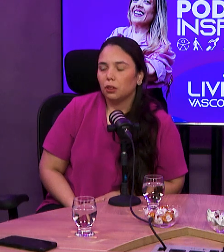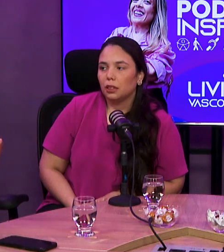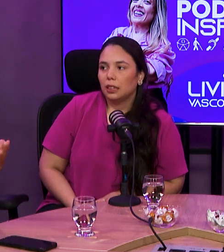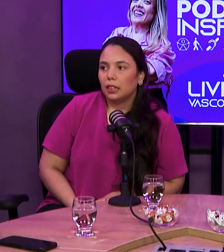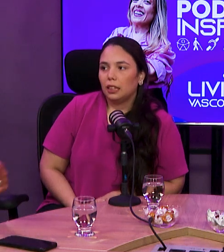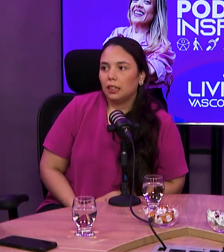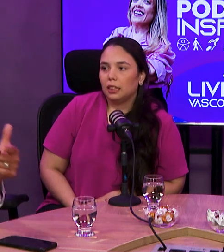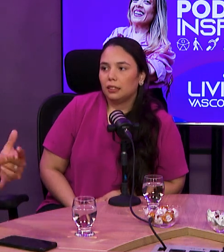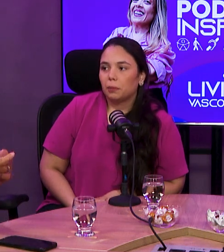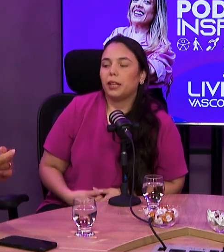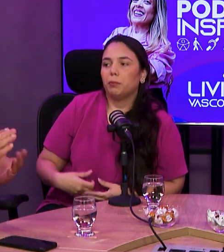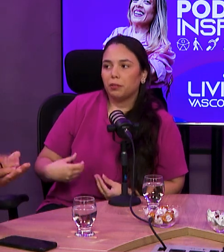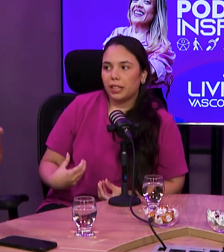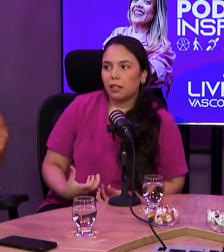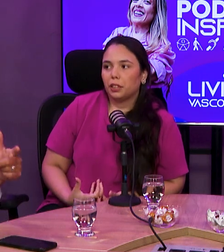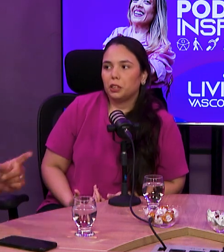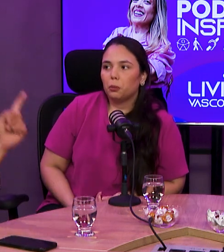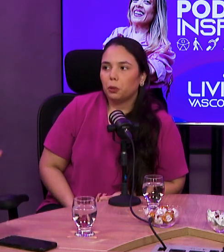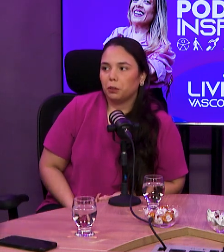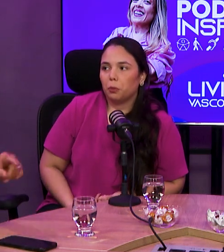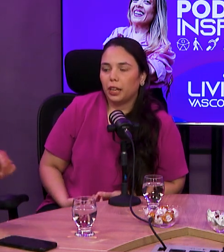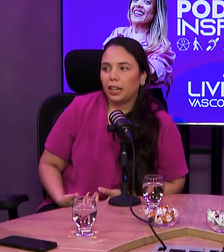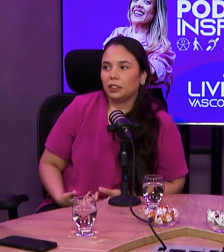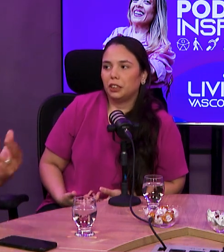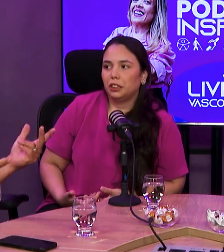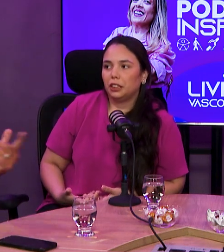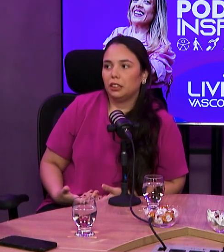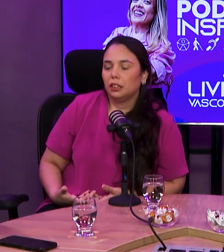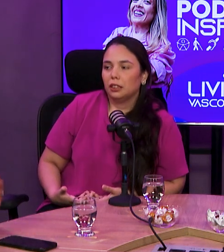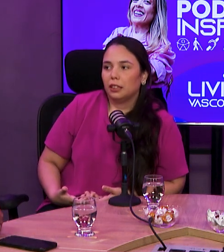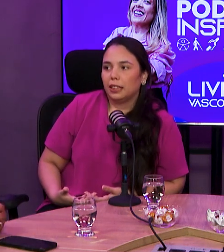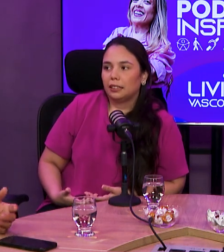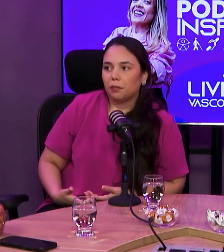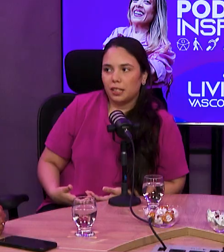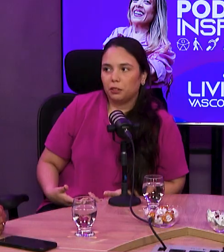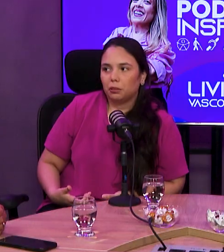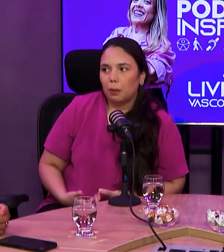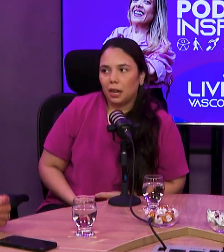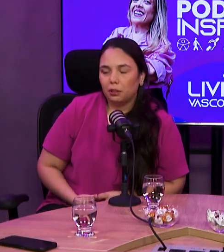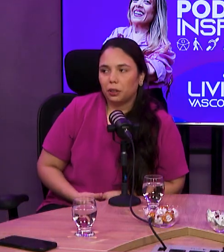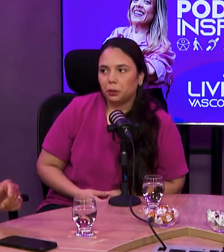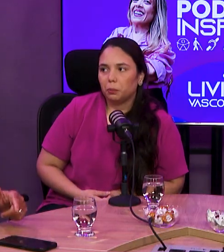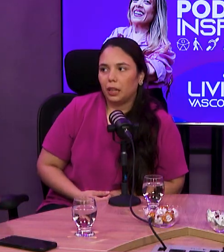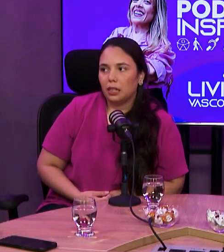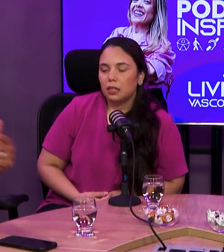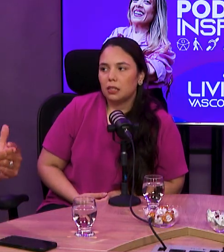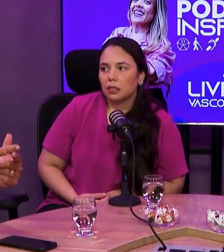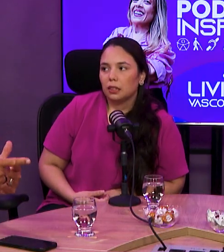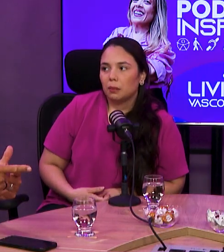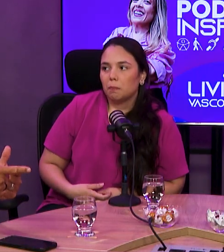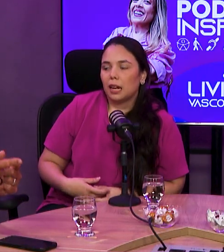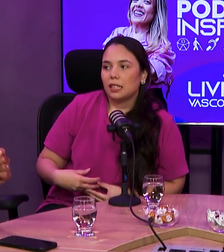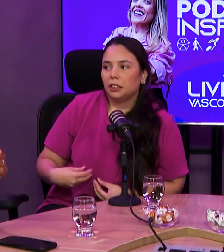coordenador, e também me fez refletir muito, porque a gente está fazendo um trabalho há 8